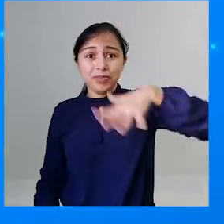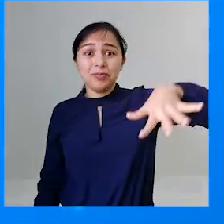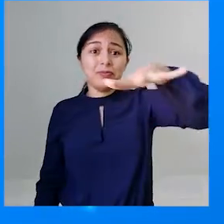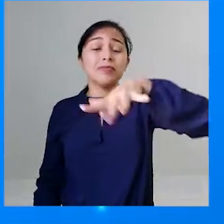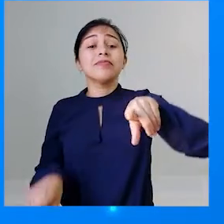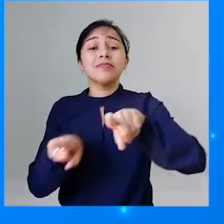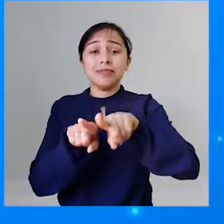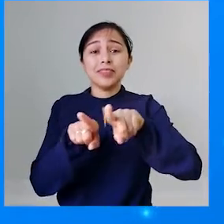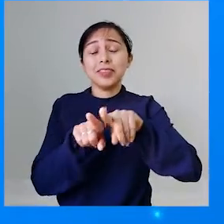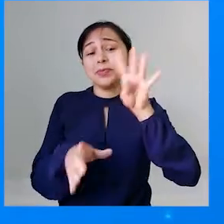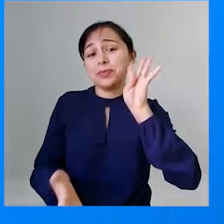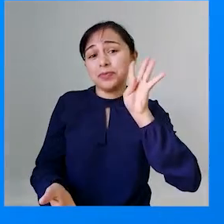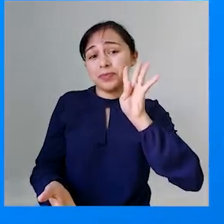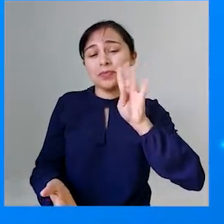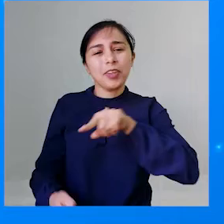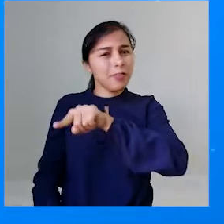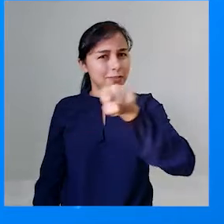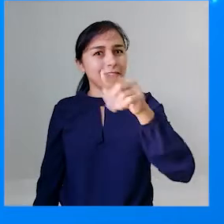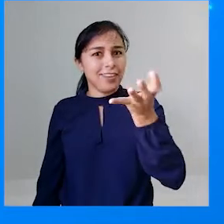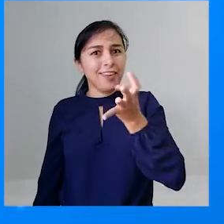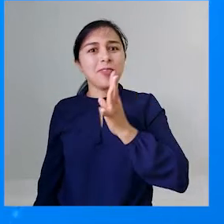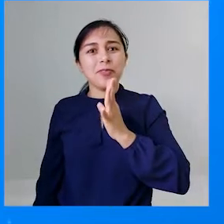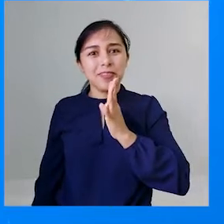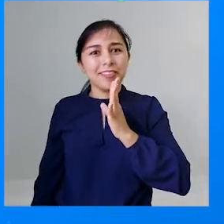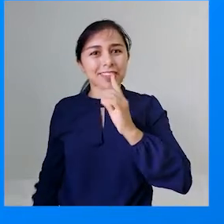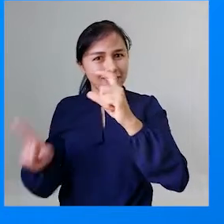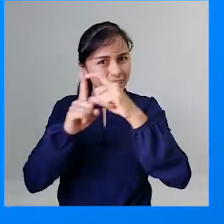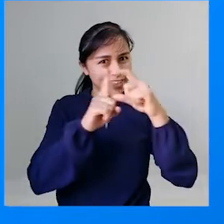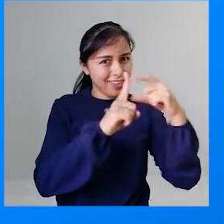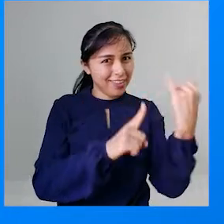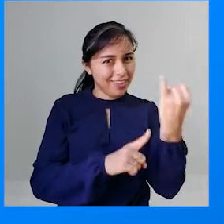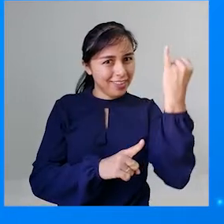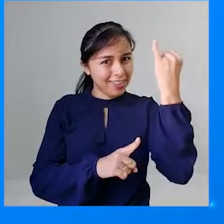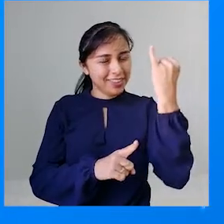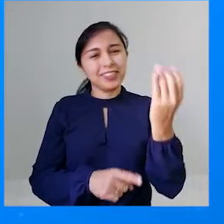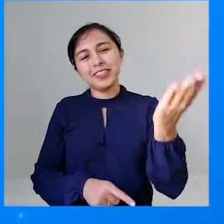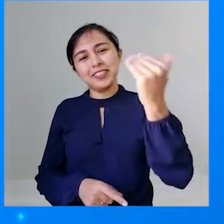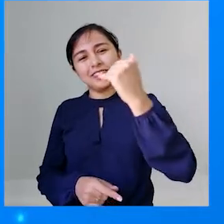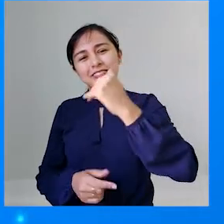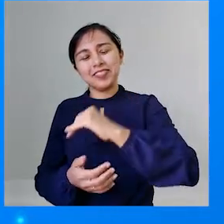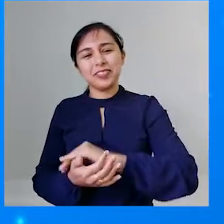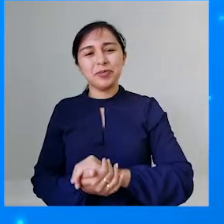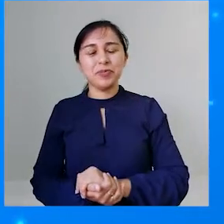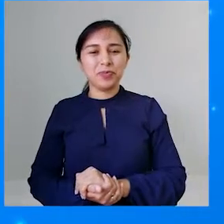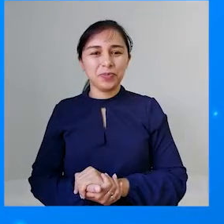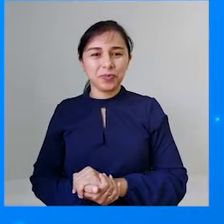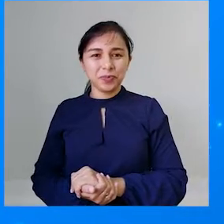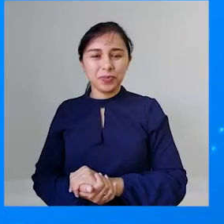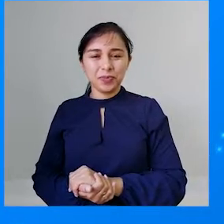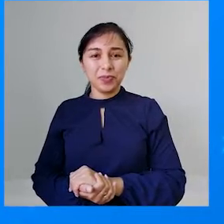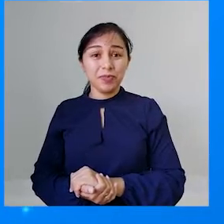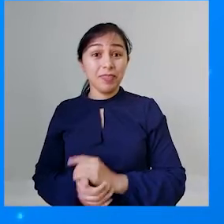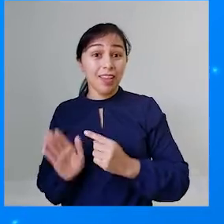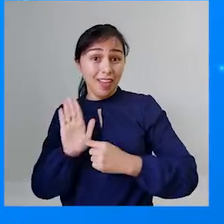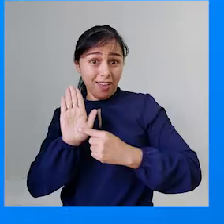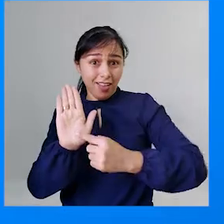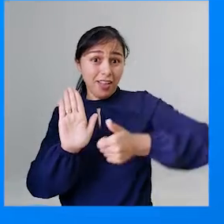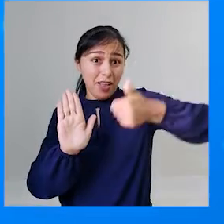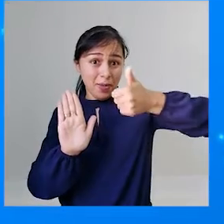também ser gentil vocês querem conhecer as palavrinhas mágicas Então vamos lá a